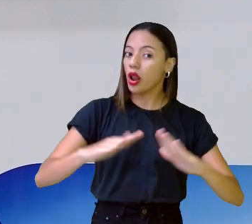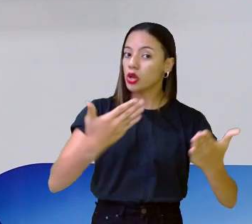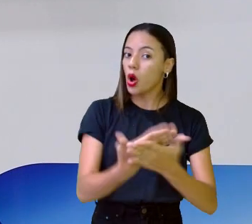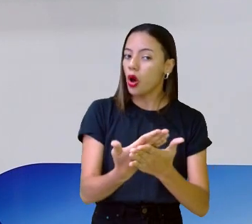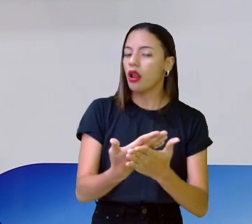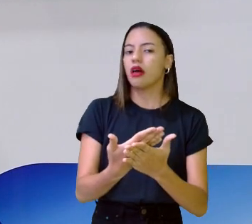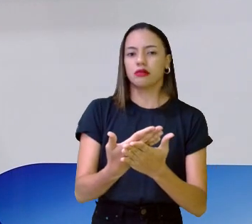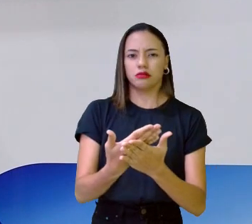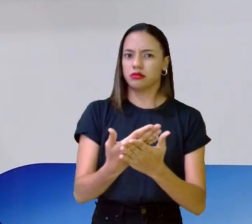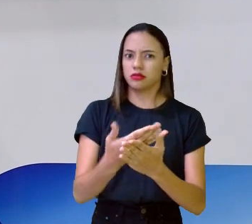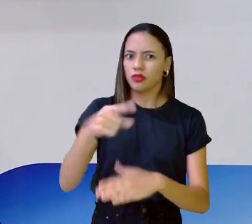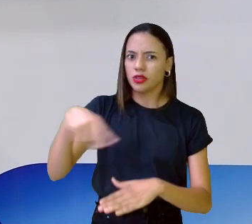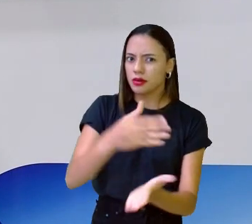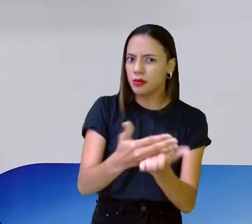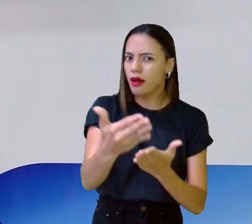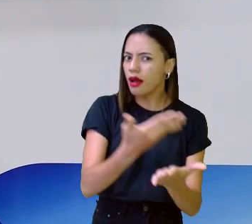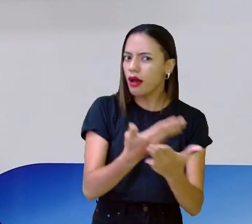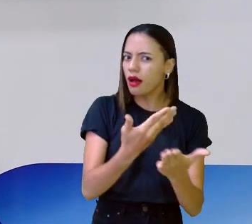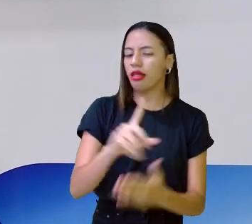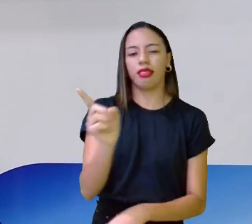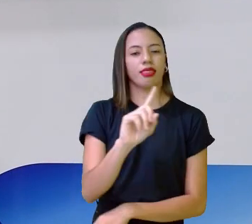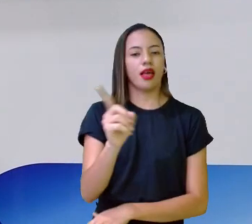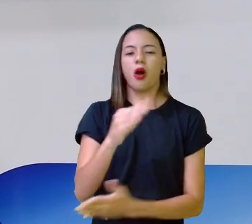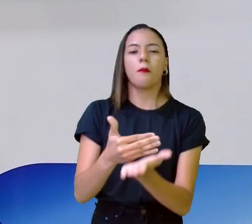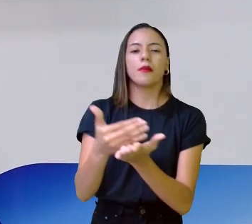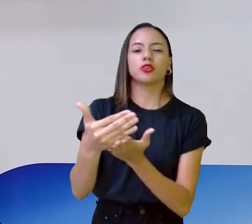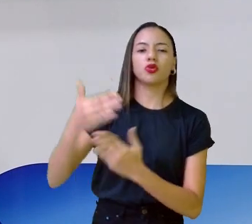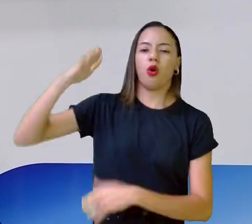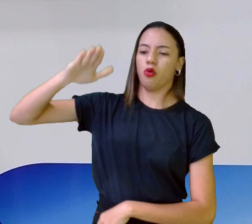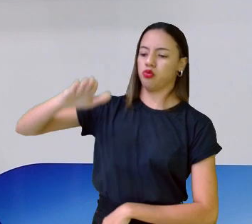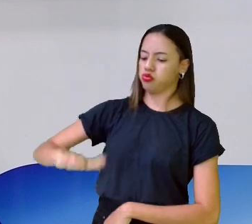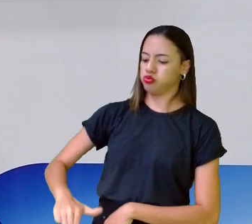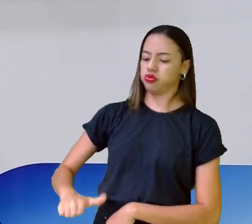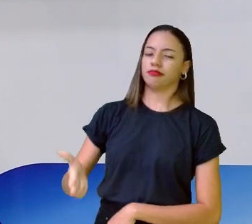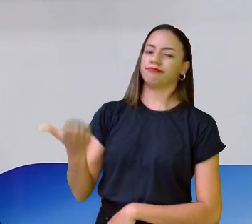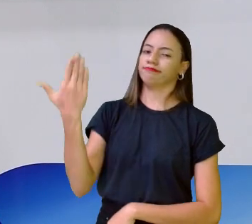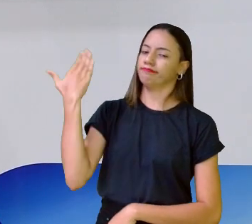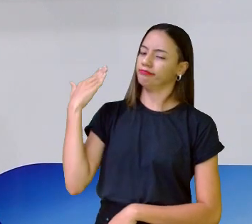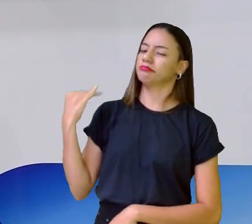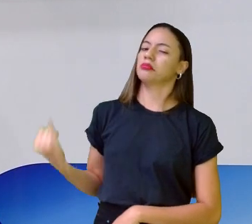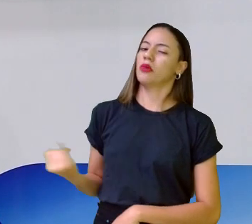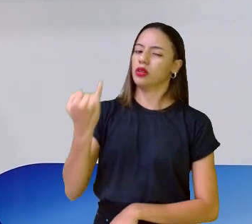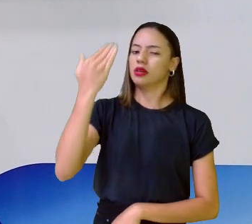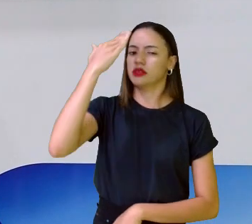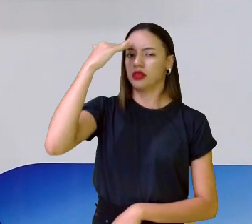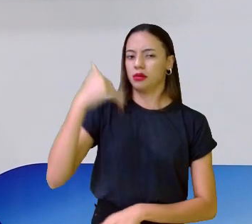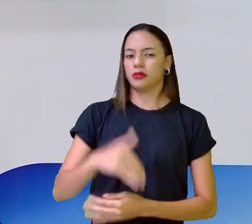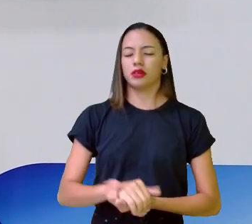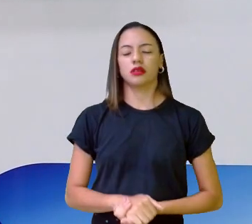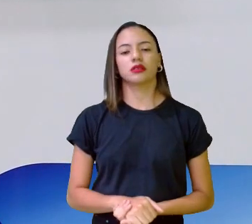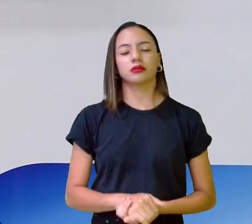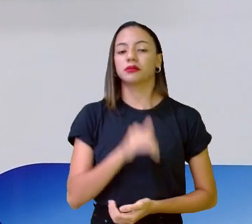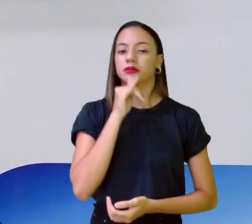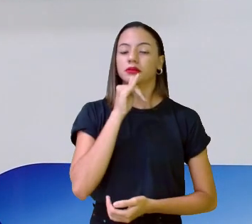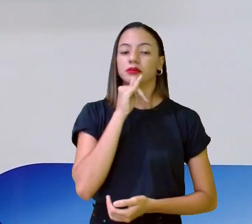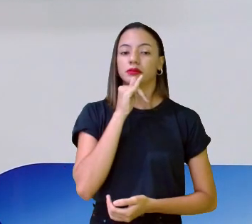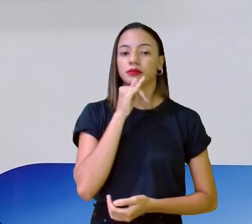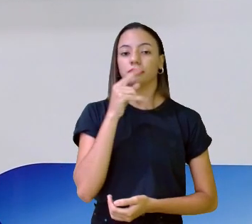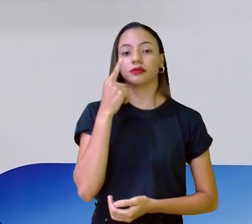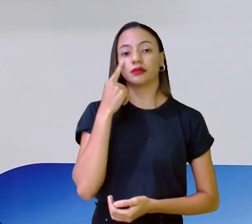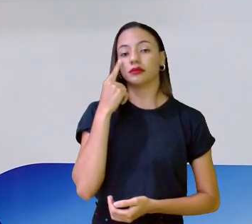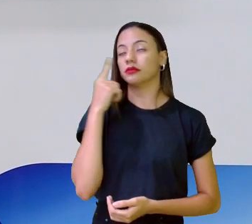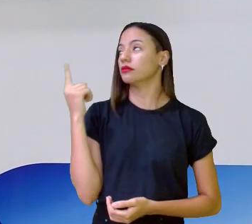vocês começaram a estudar, começou lá na primeira infância. E isso é importante saber. Então, tem um exemplo aqui para vocês,